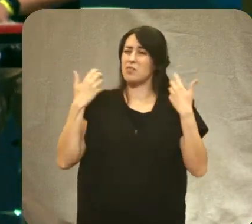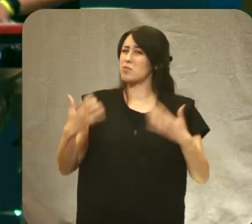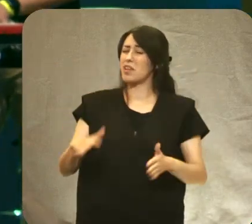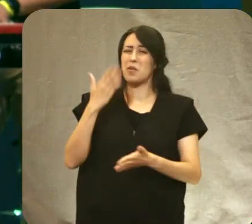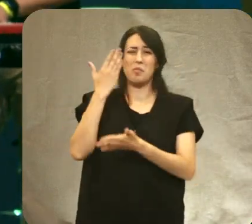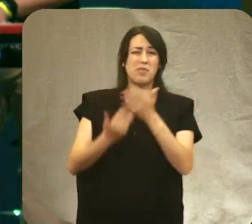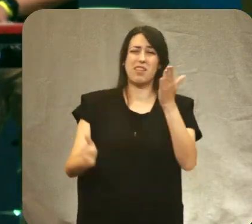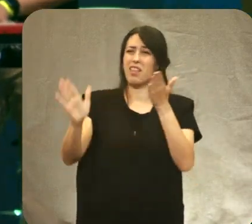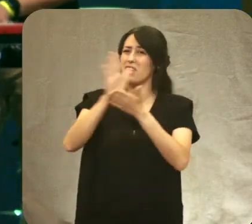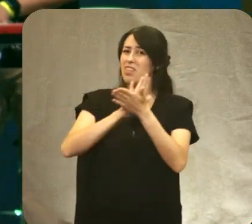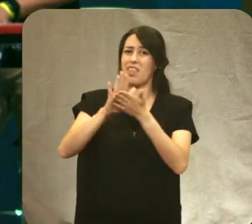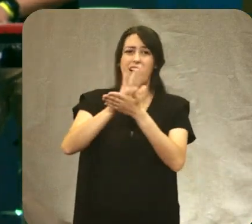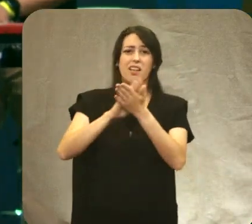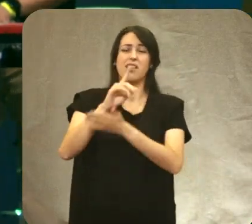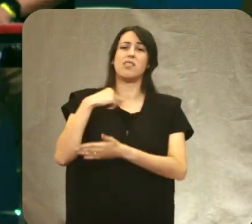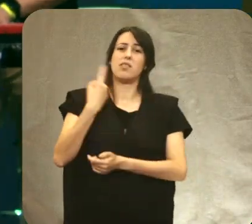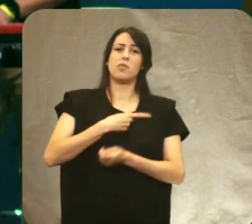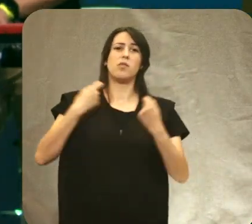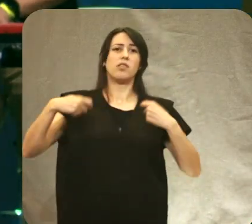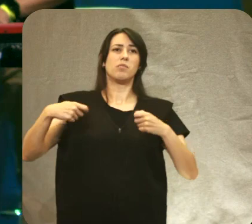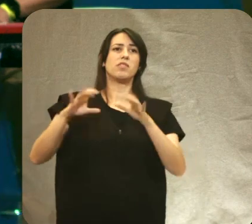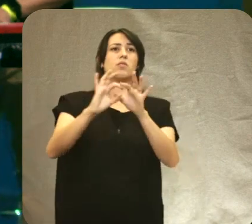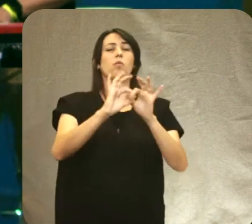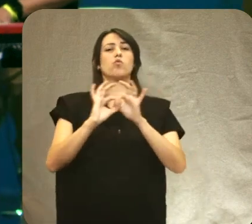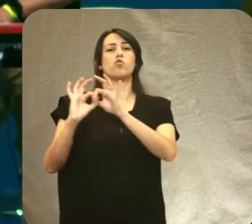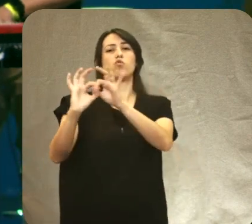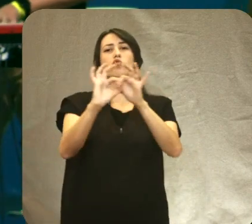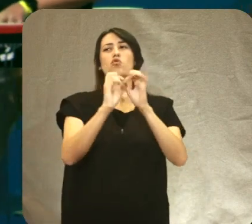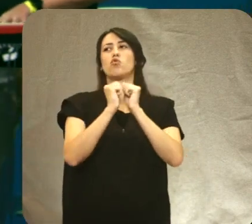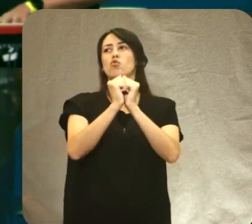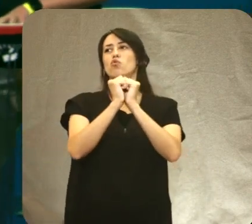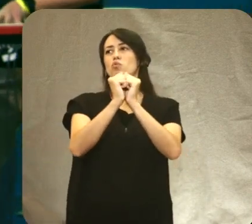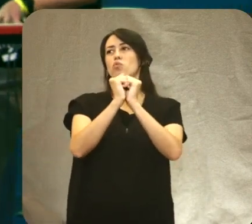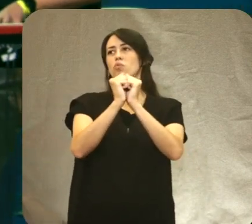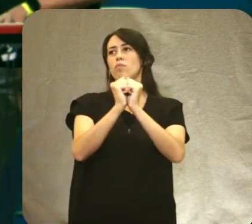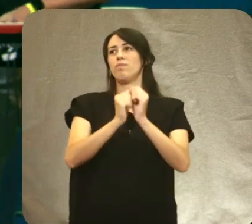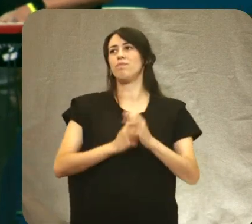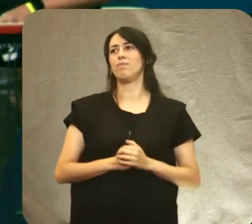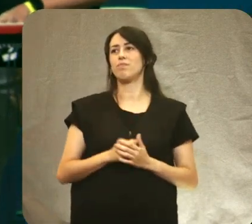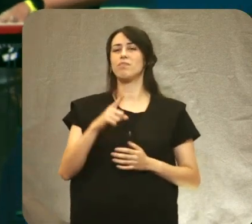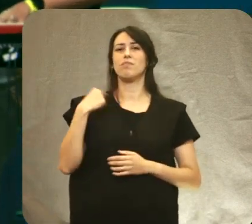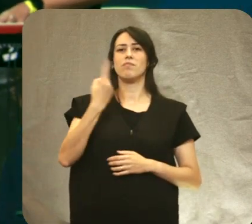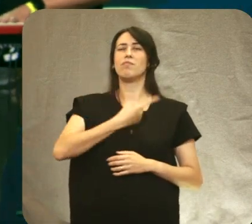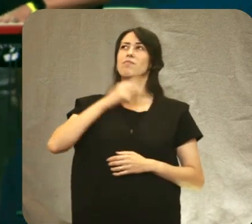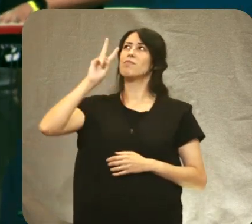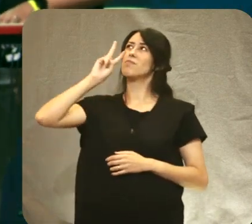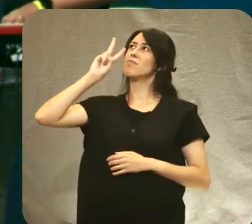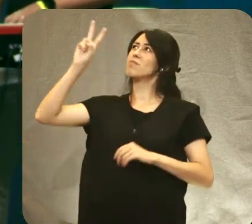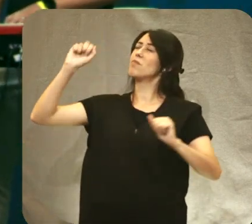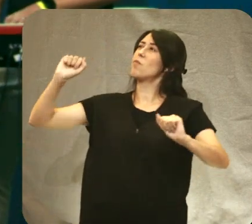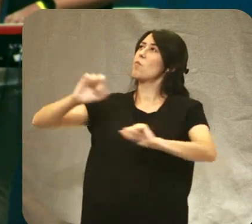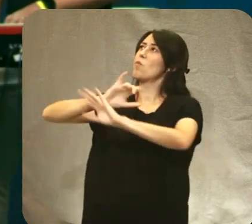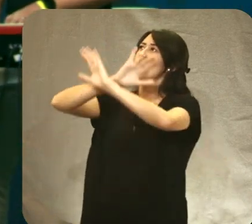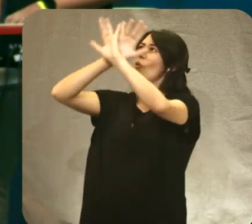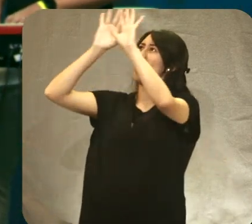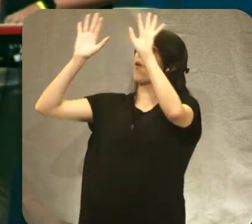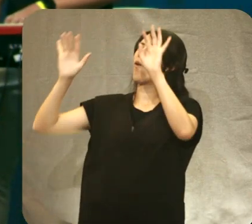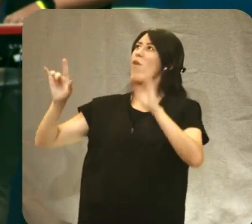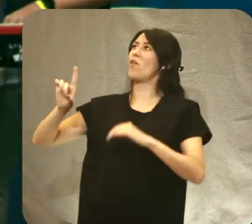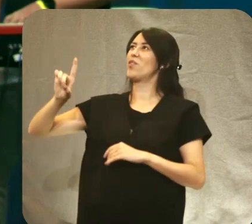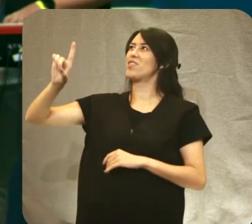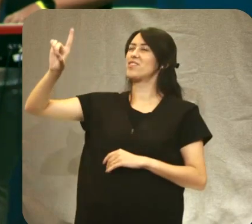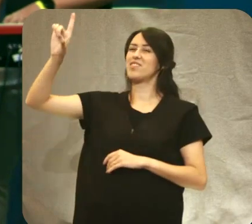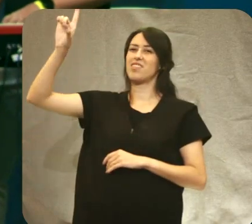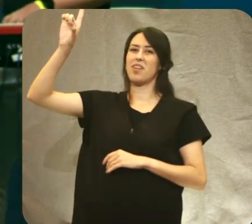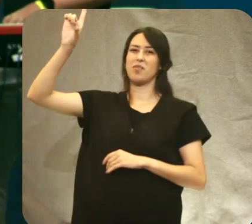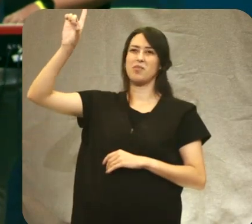nada. Nós precisamos andar juntos e veremos a glória de Deus. Ele